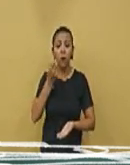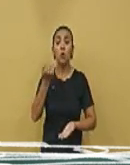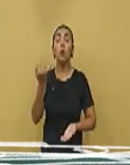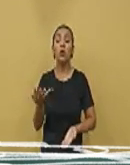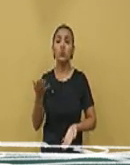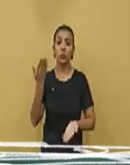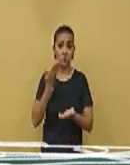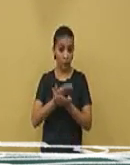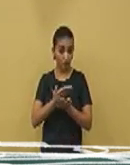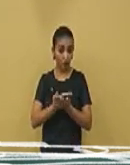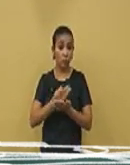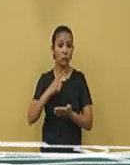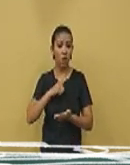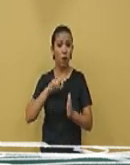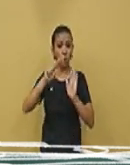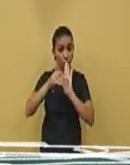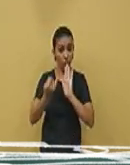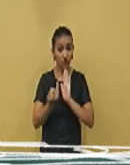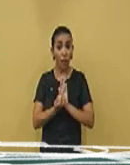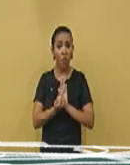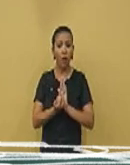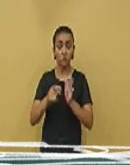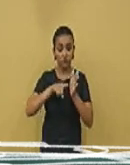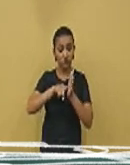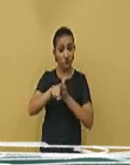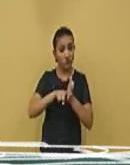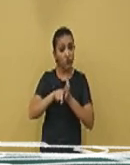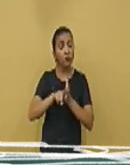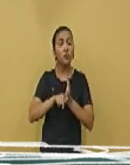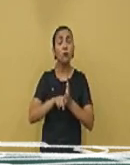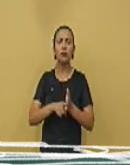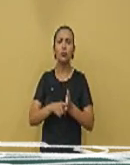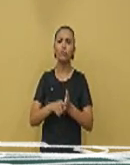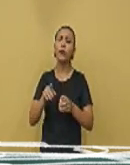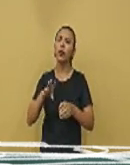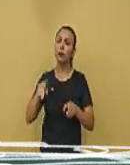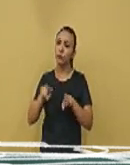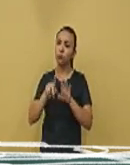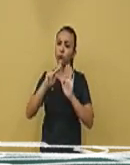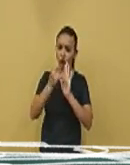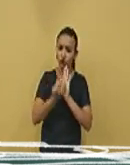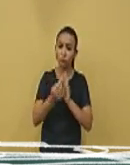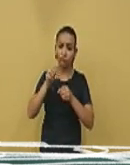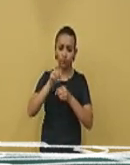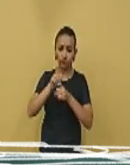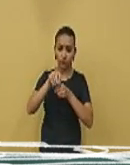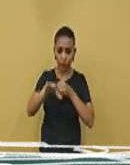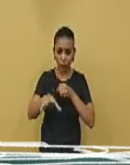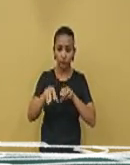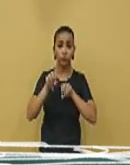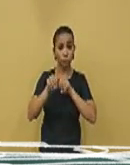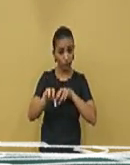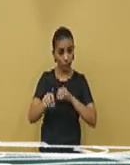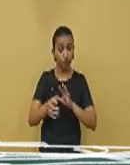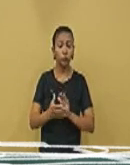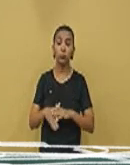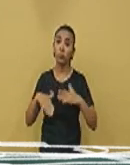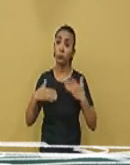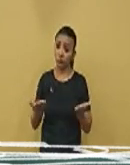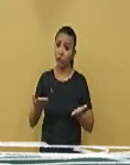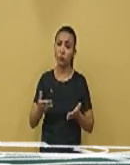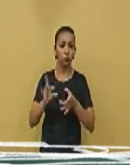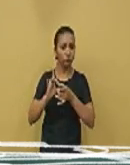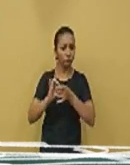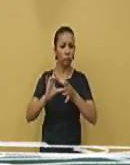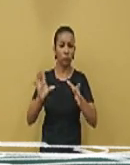aulas, medindo os projetos de pesquisa que são encaminhados para a unidade, medindo os projetos de extensão e os projetos de ensino. Enfim, então ele é